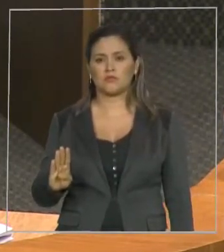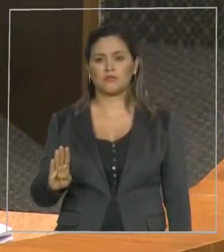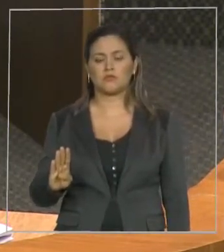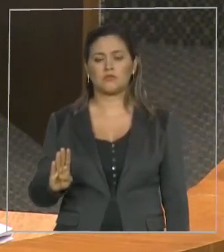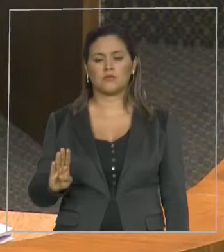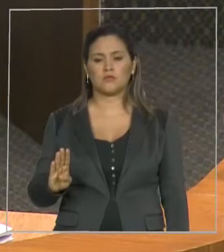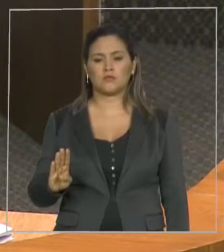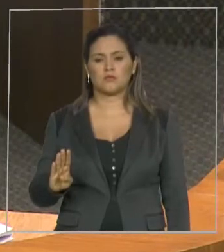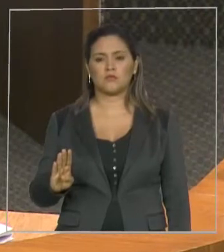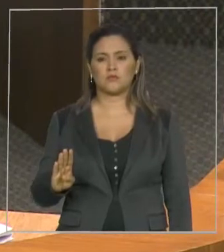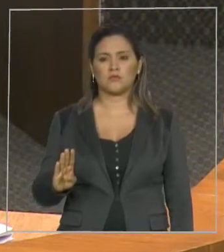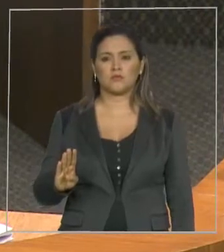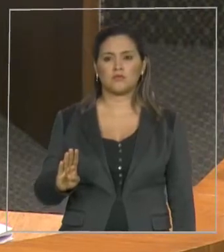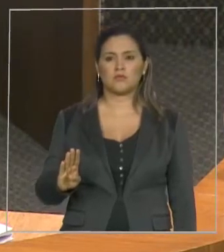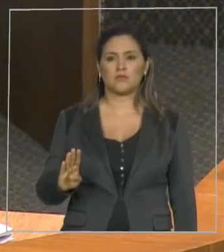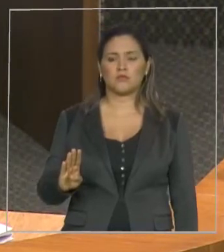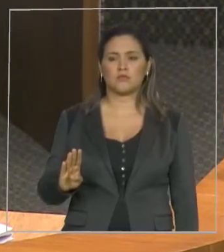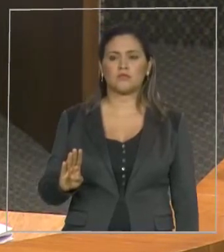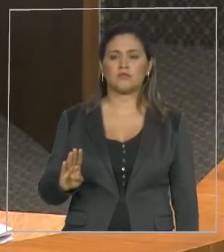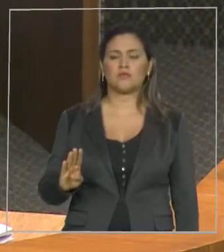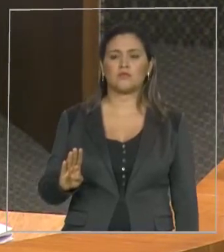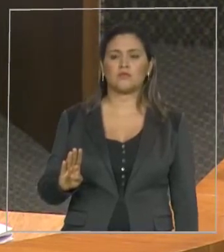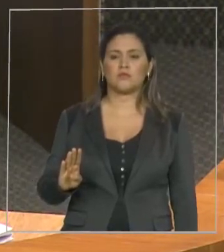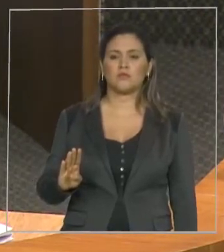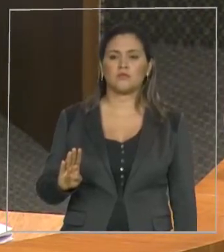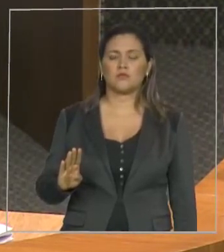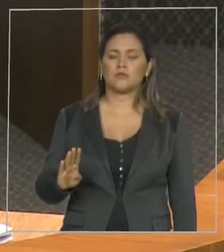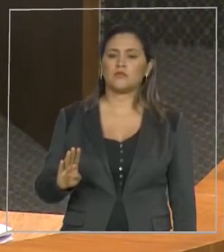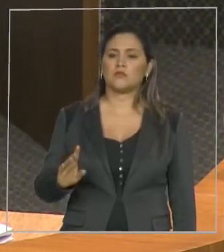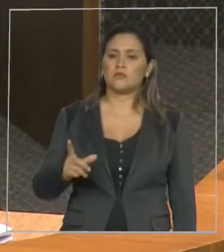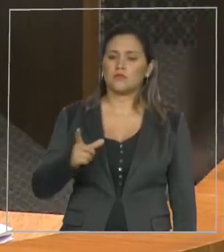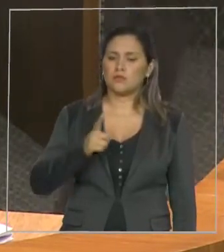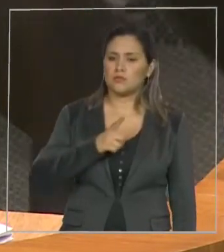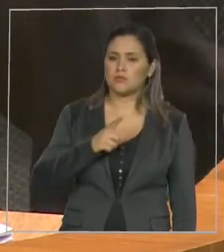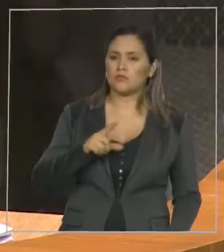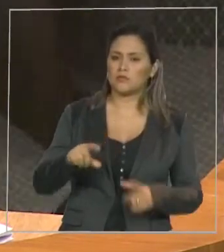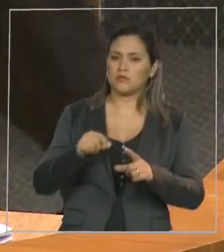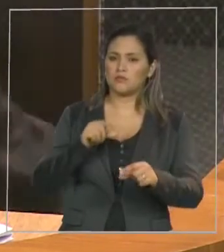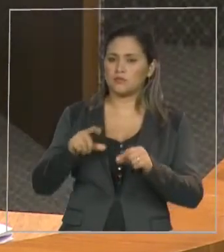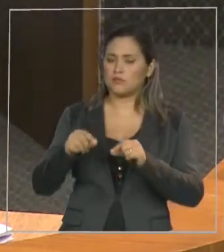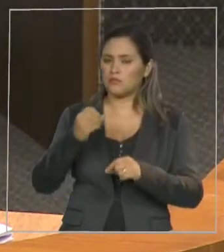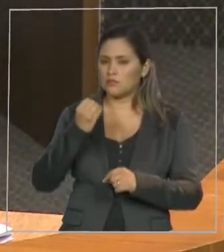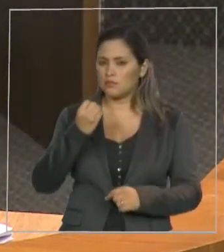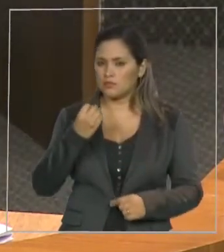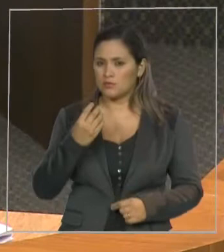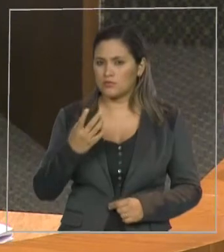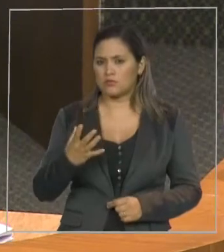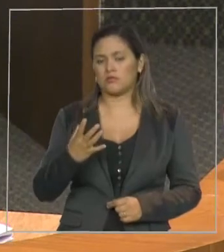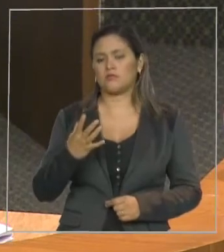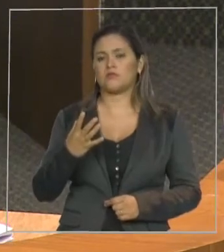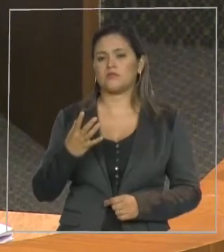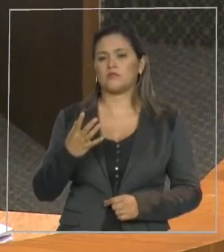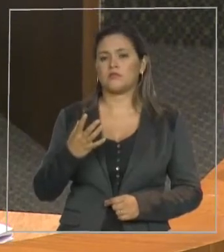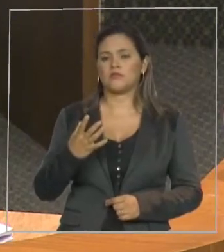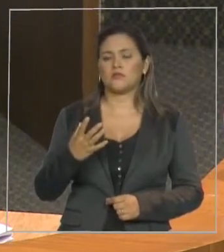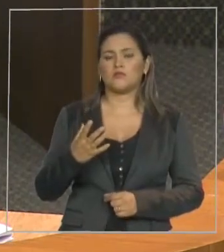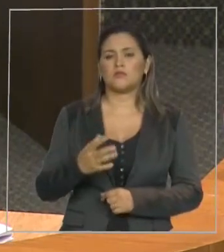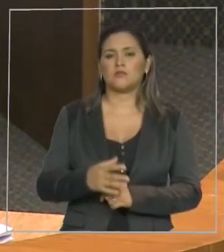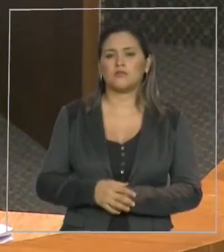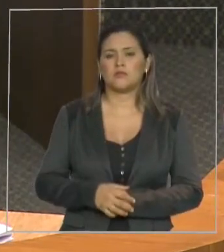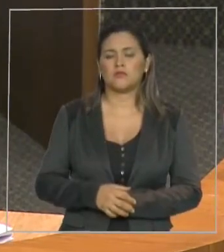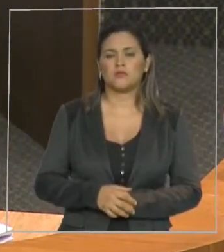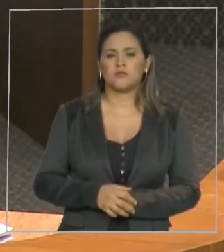ser conduzido em todo esse processo eleitoral. O PSB, com este Congresso, ele consolida um processo